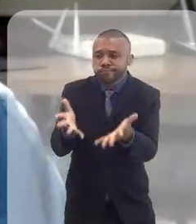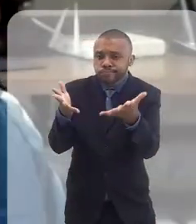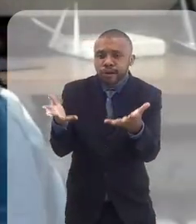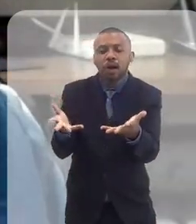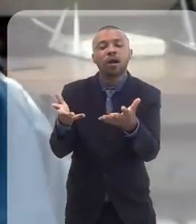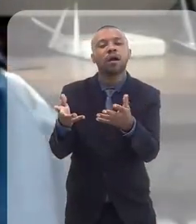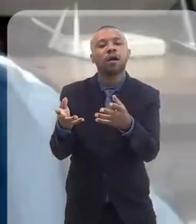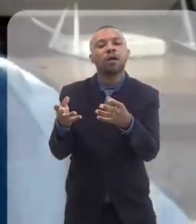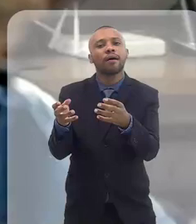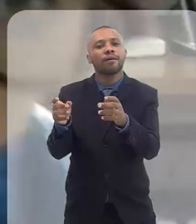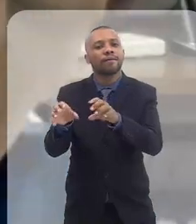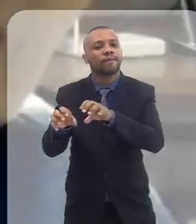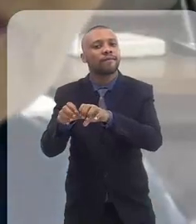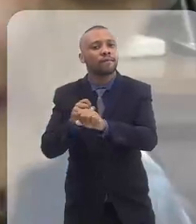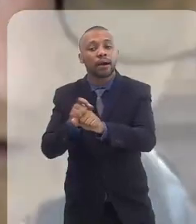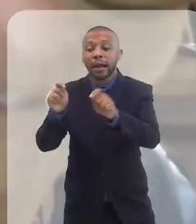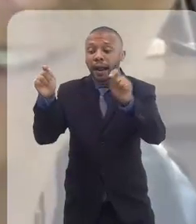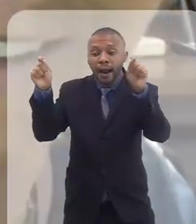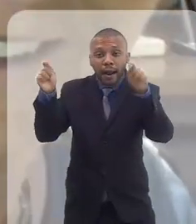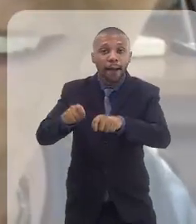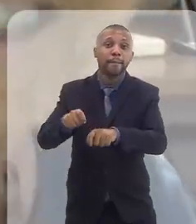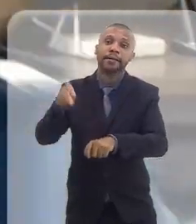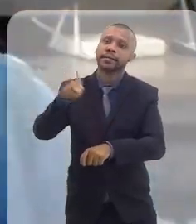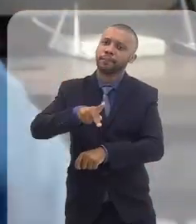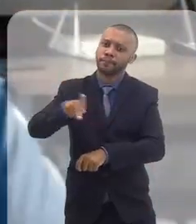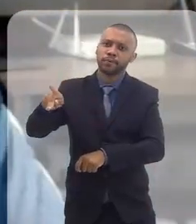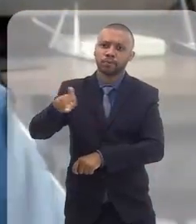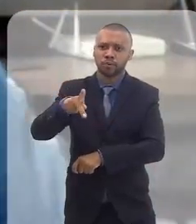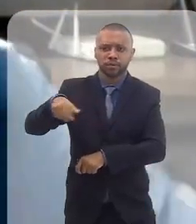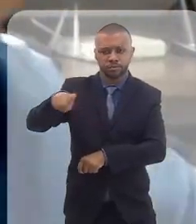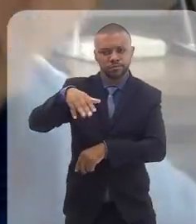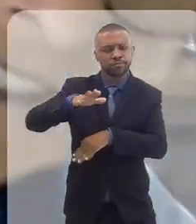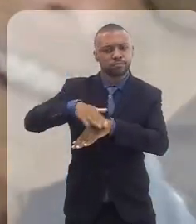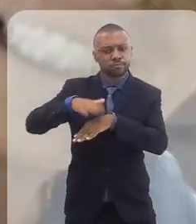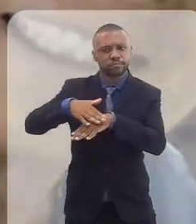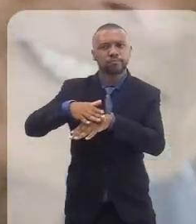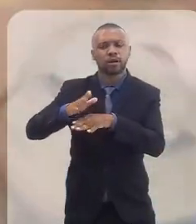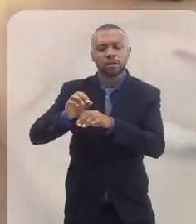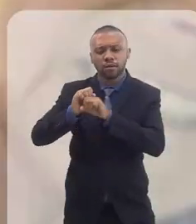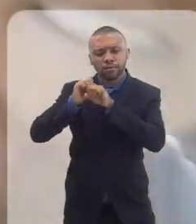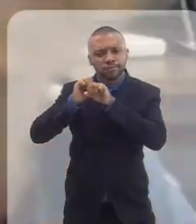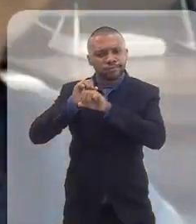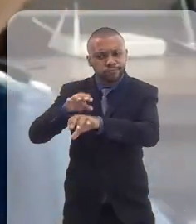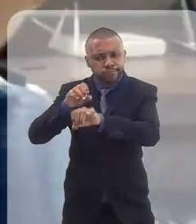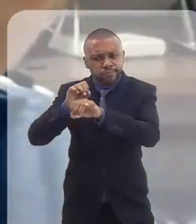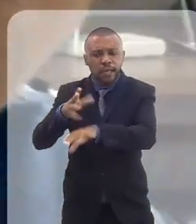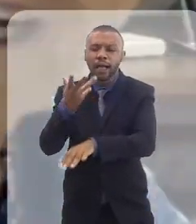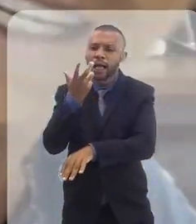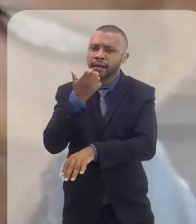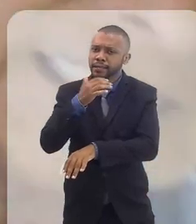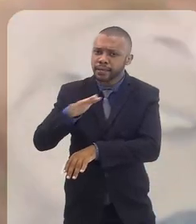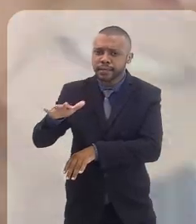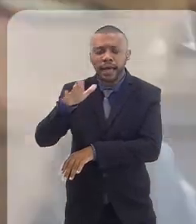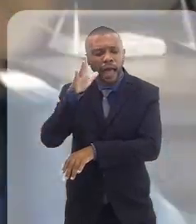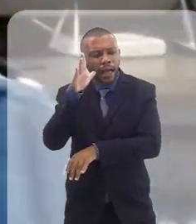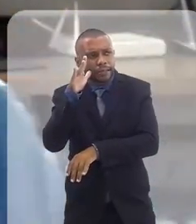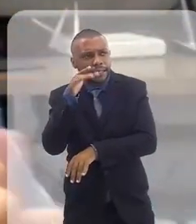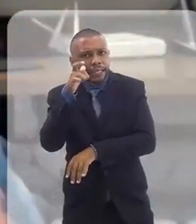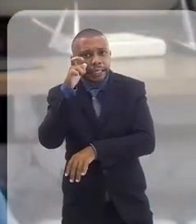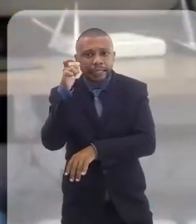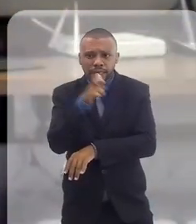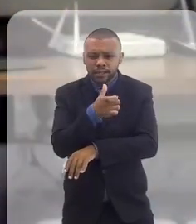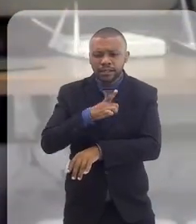formar professores formadores que vão fazer as crianças questionar e